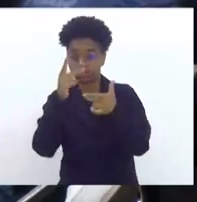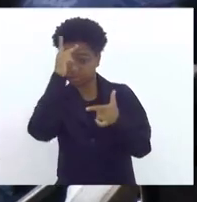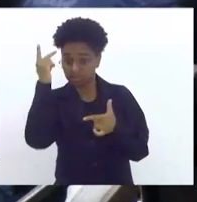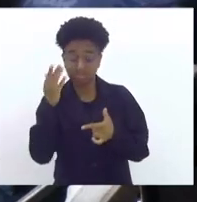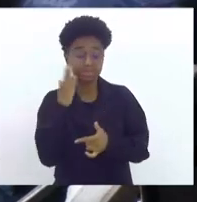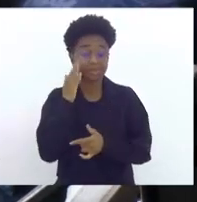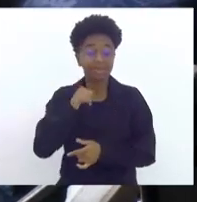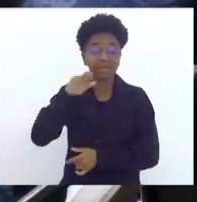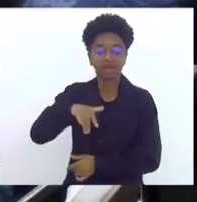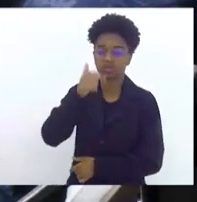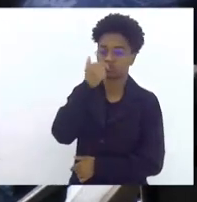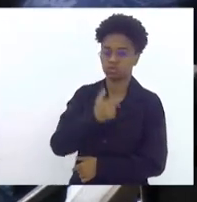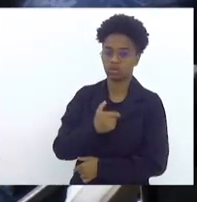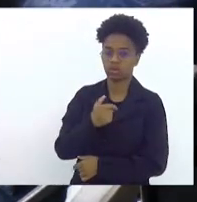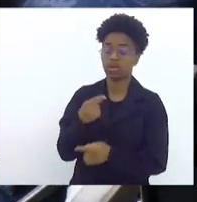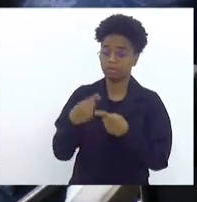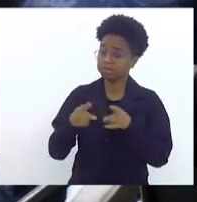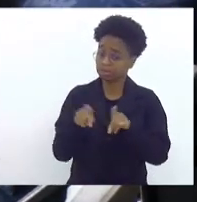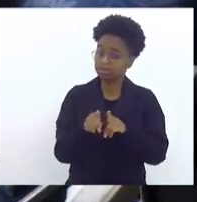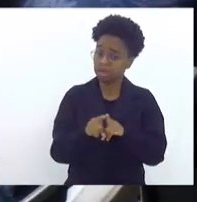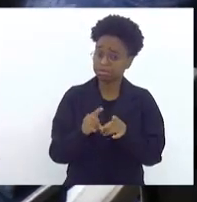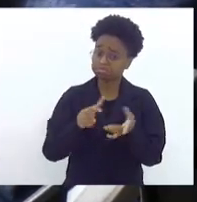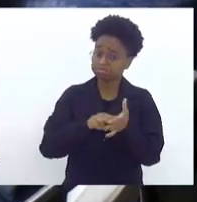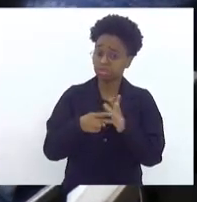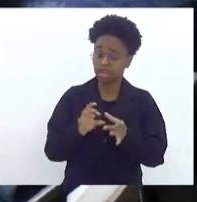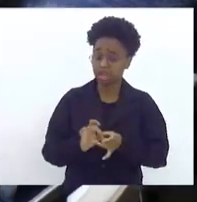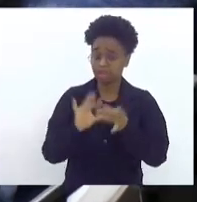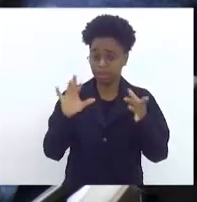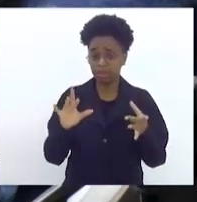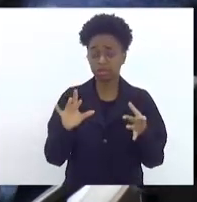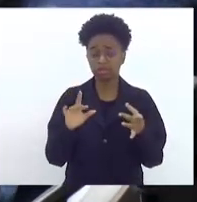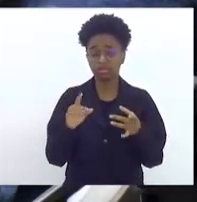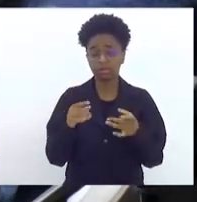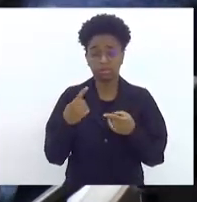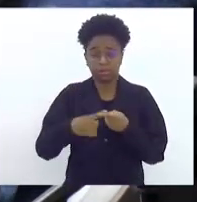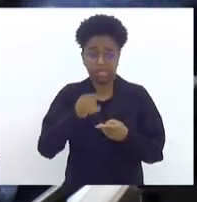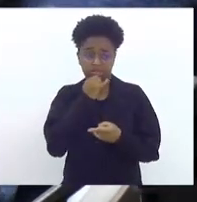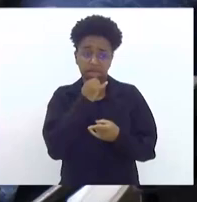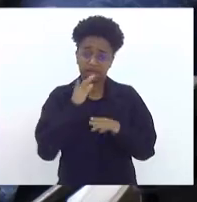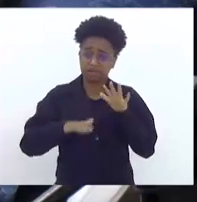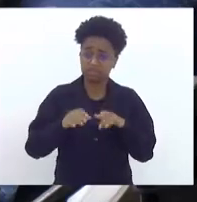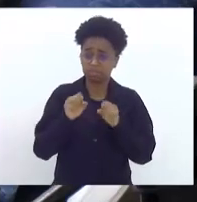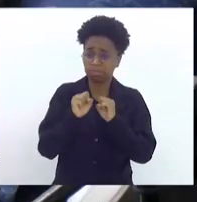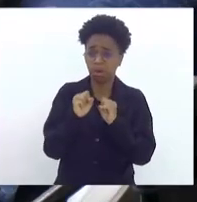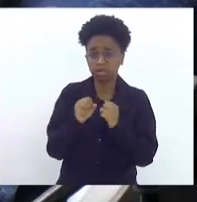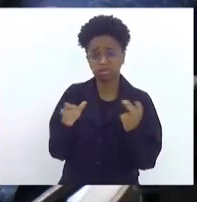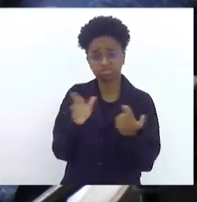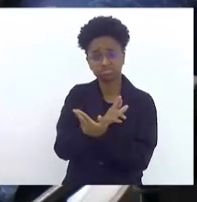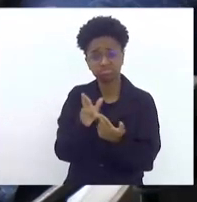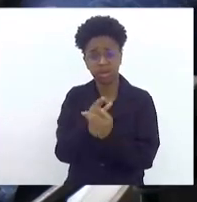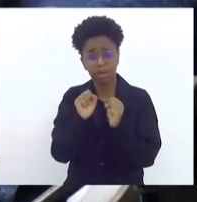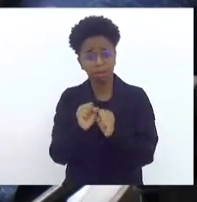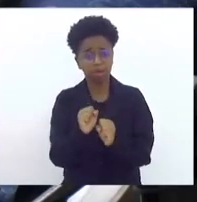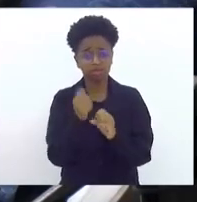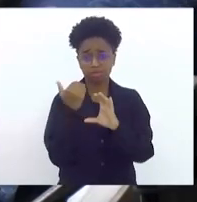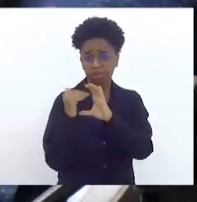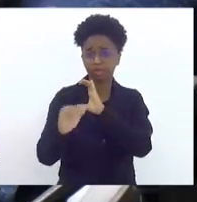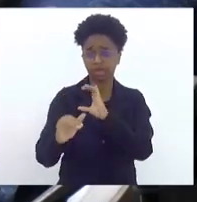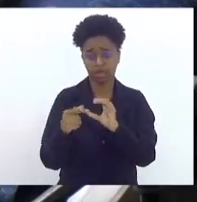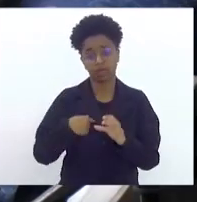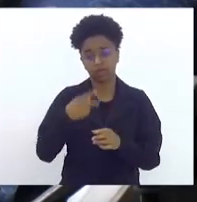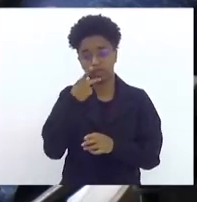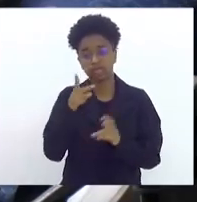ser dito para mulher porque também é liberdade dela eu tô num relacionamento eu quero mandar tô falando aqui muito da questão da pornografia de vingança né